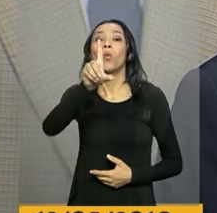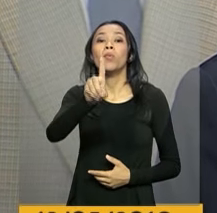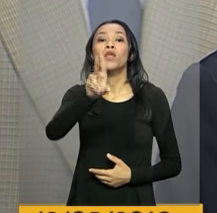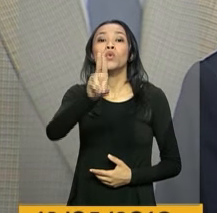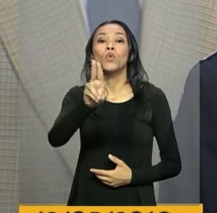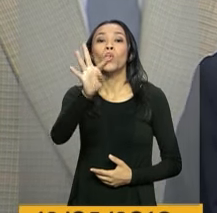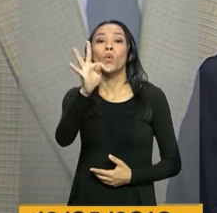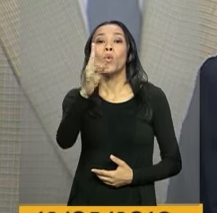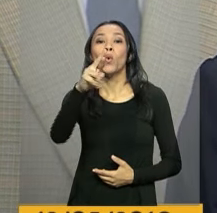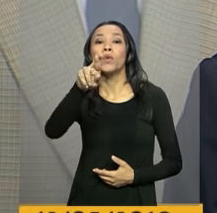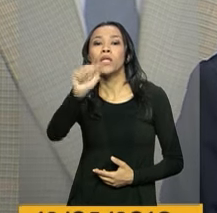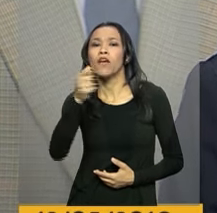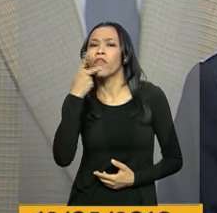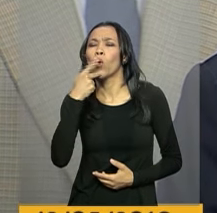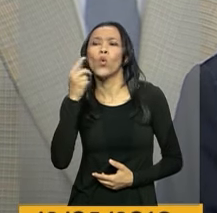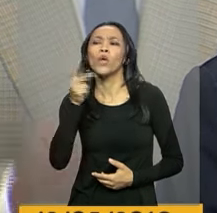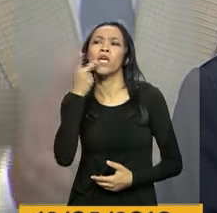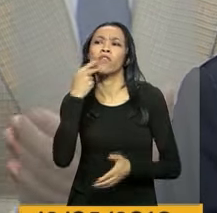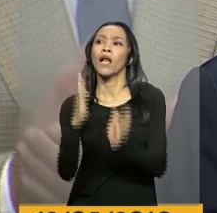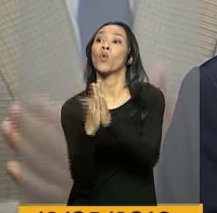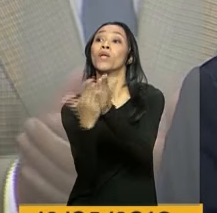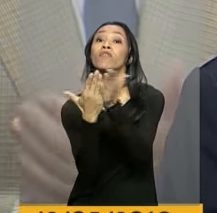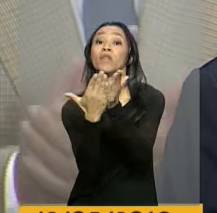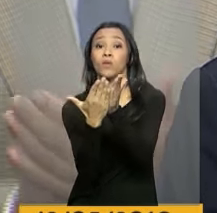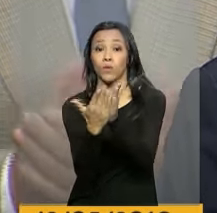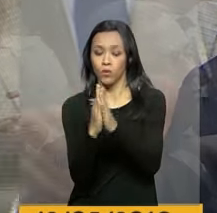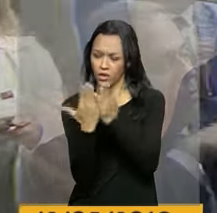livrinho? O livrinho é a Constituição Federal.